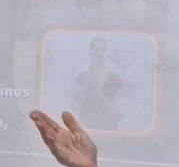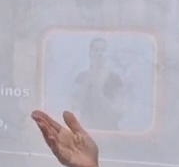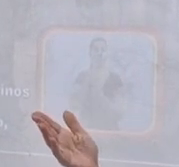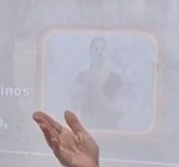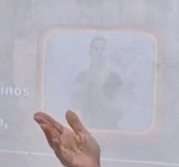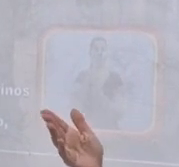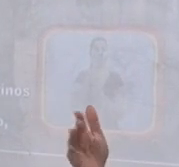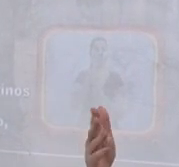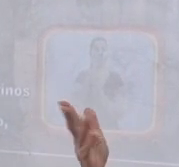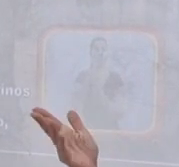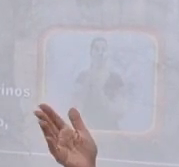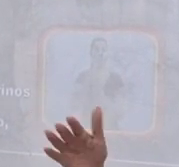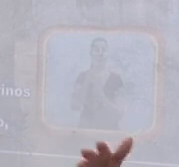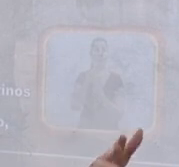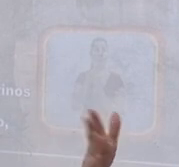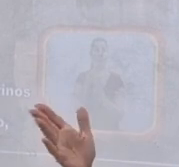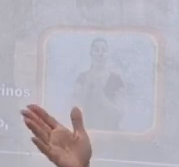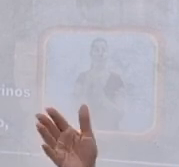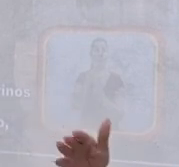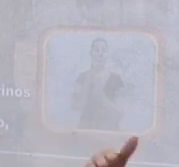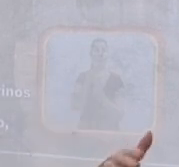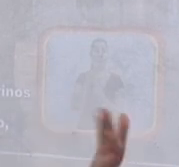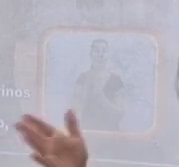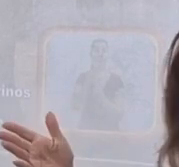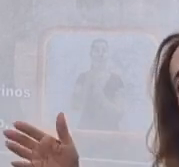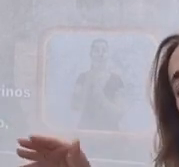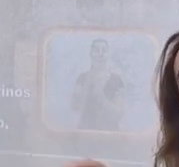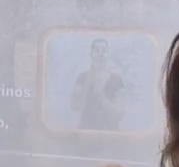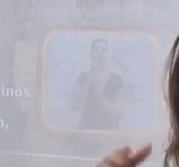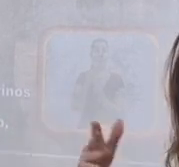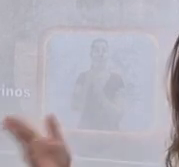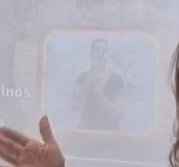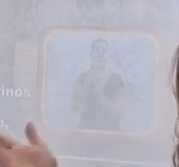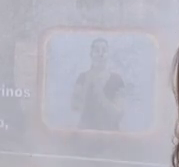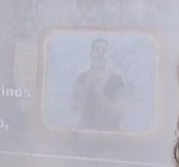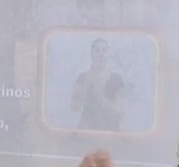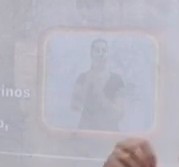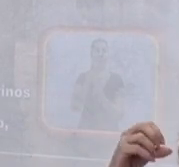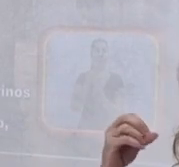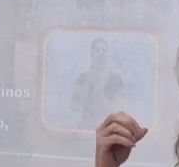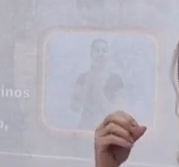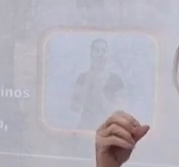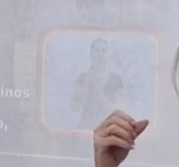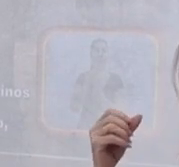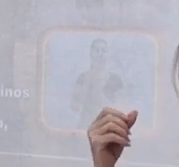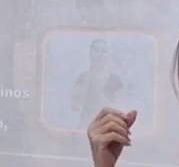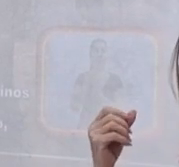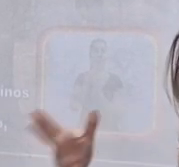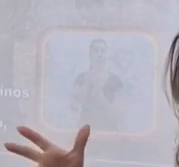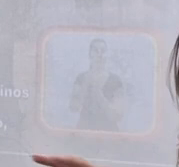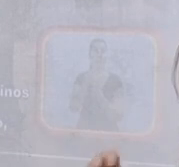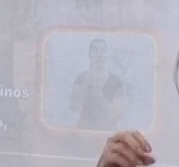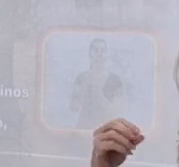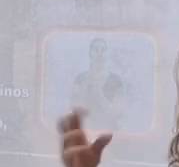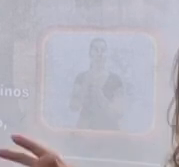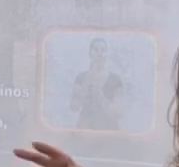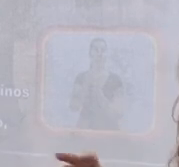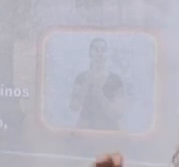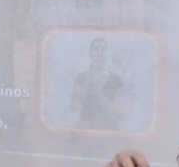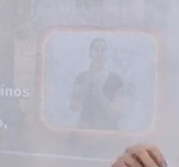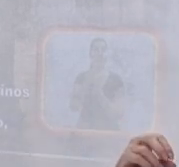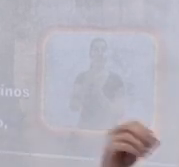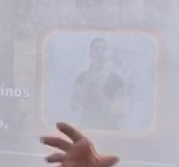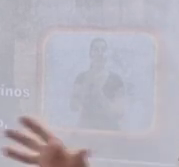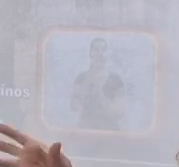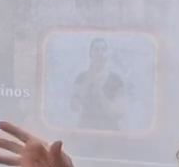primeiro espetáculo da gente, quando a gente dançou, era um espetáculo de 50 minutos, primeiro desenguado, com luz,